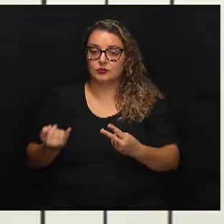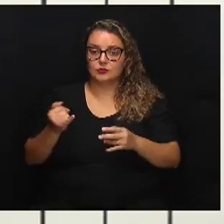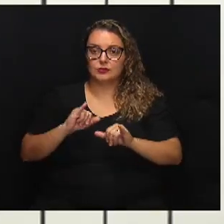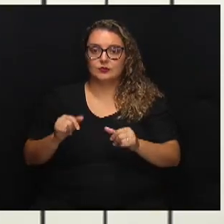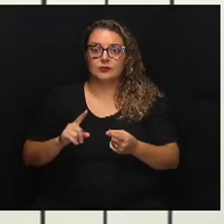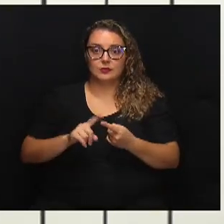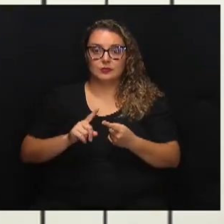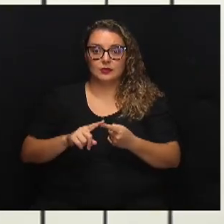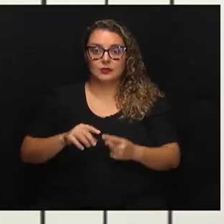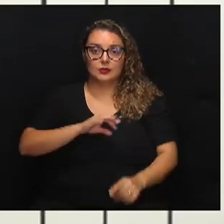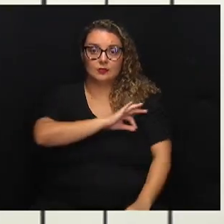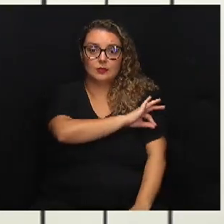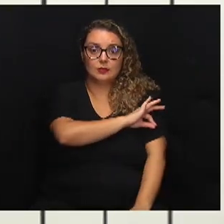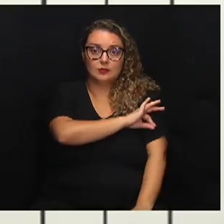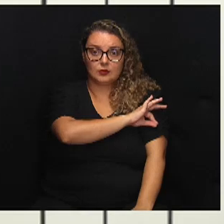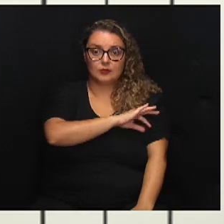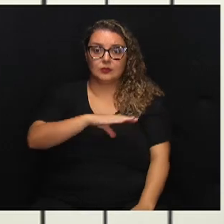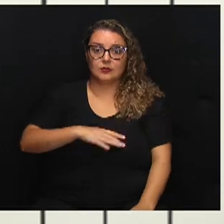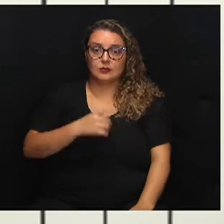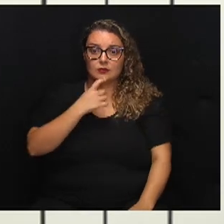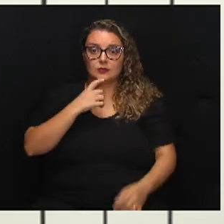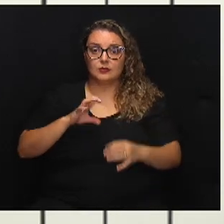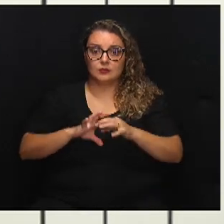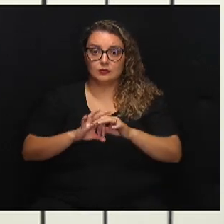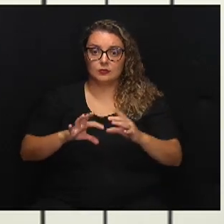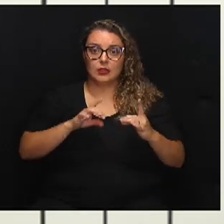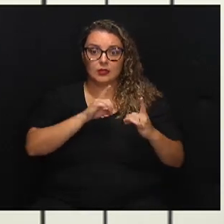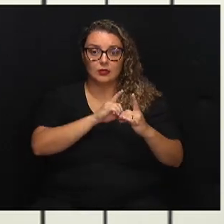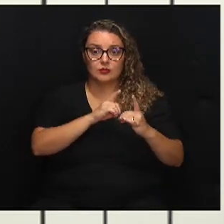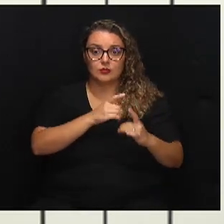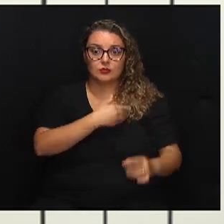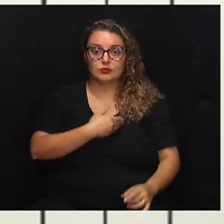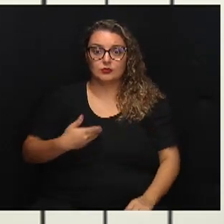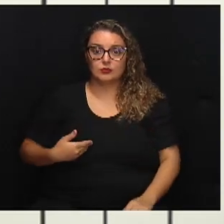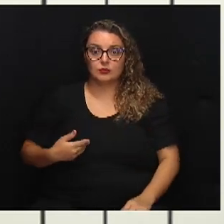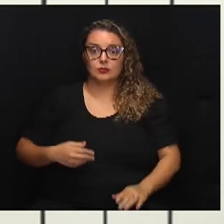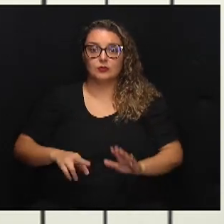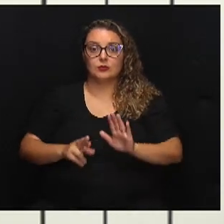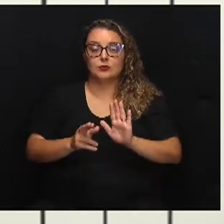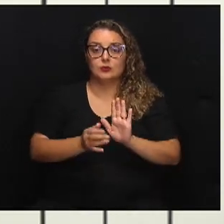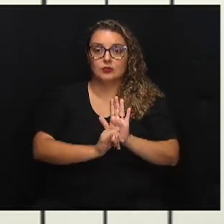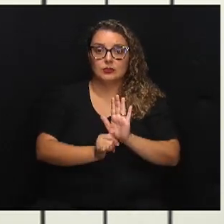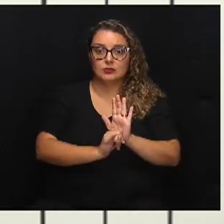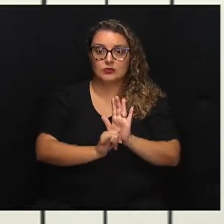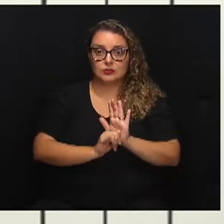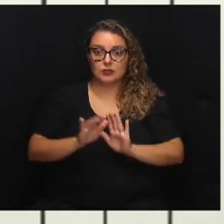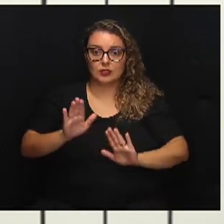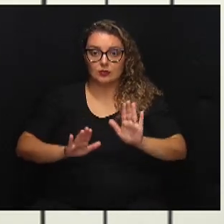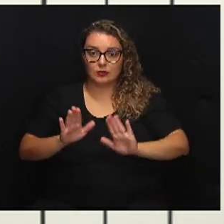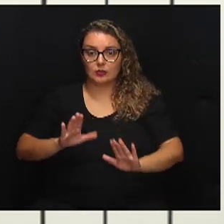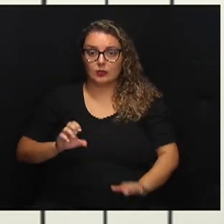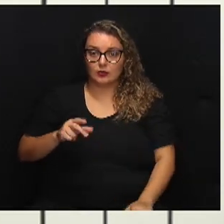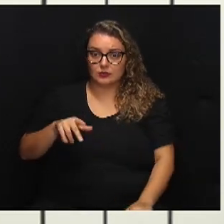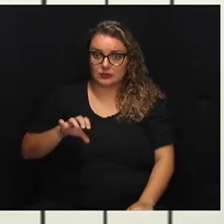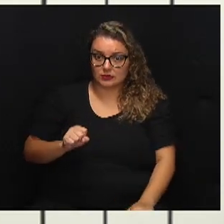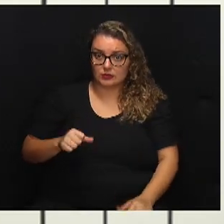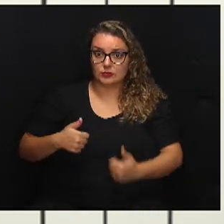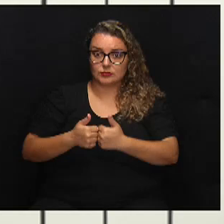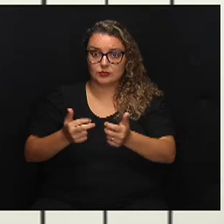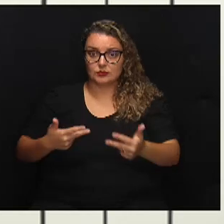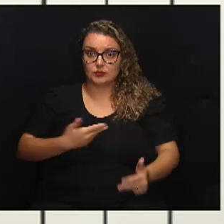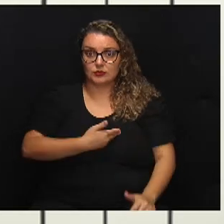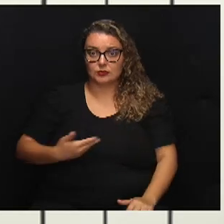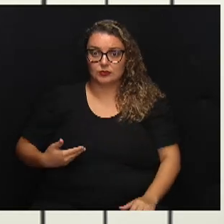de Campinas vai disponibilizar para consulta pública o edital para licitação da concessão do transporte público